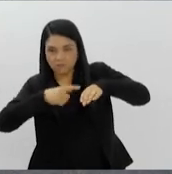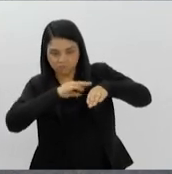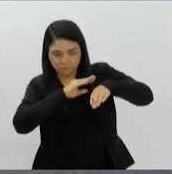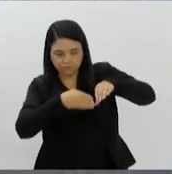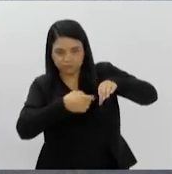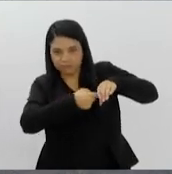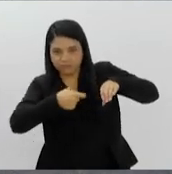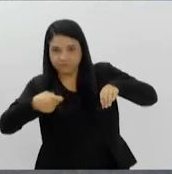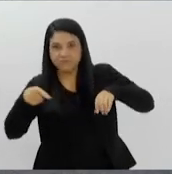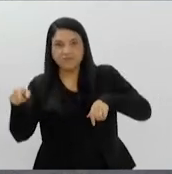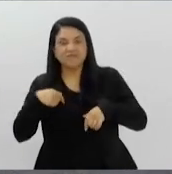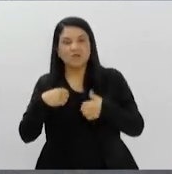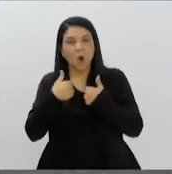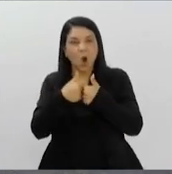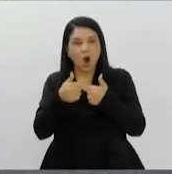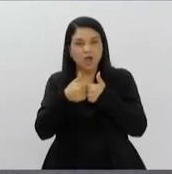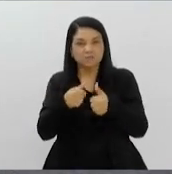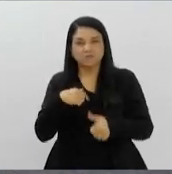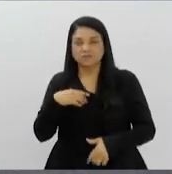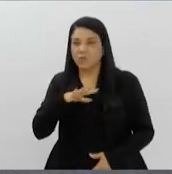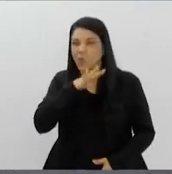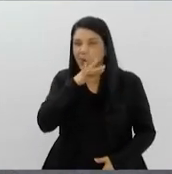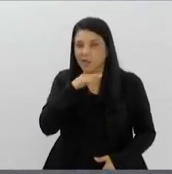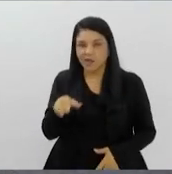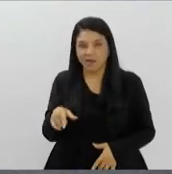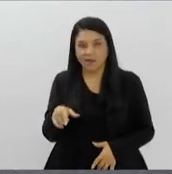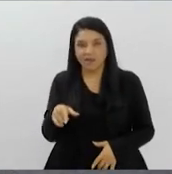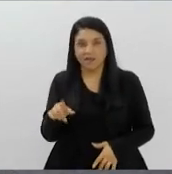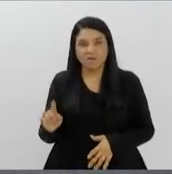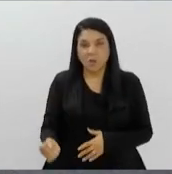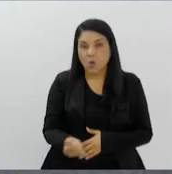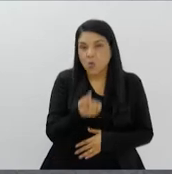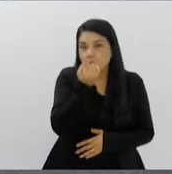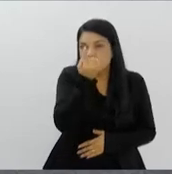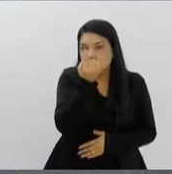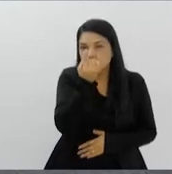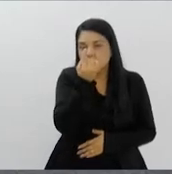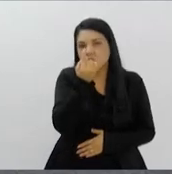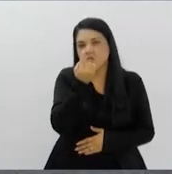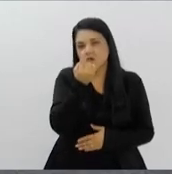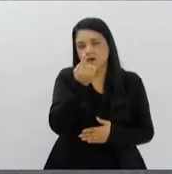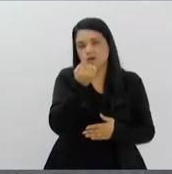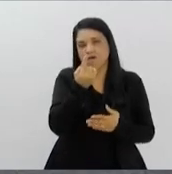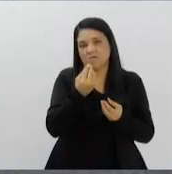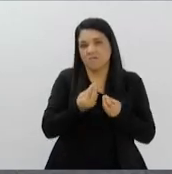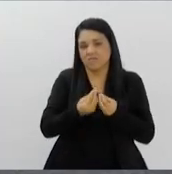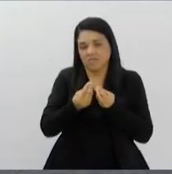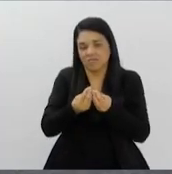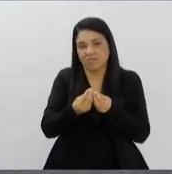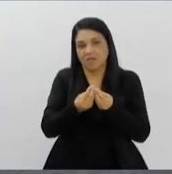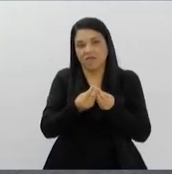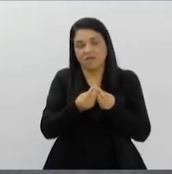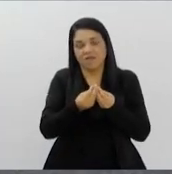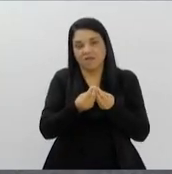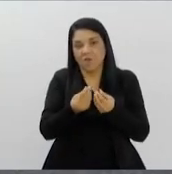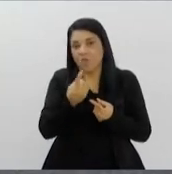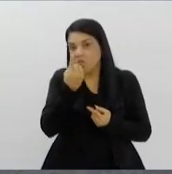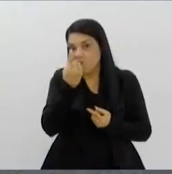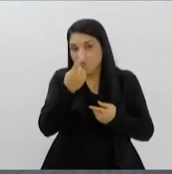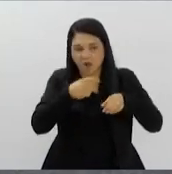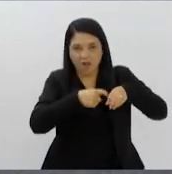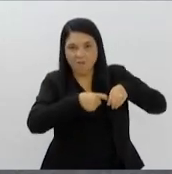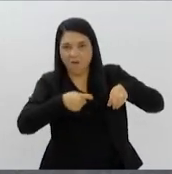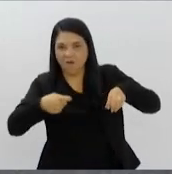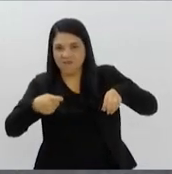Duque de Caxias, eles só mandaram um reboque, apenas um reboque. Deputado Giovanni Ratinho estava junto comigo, mas na